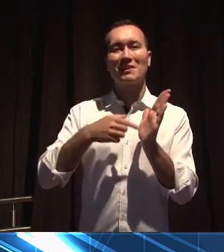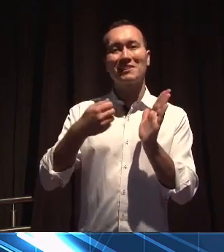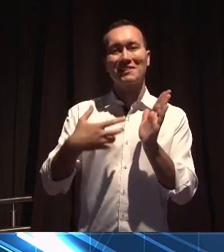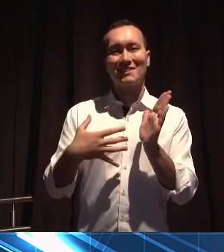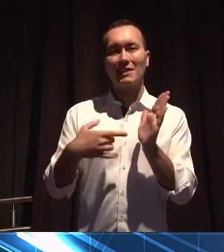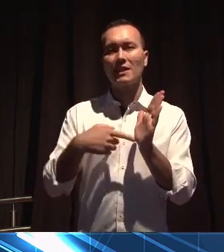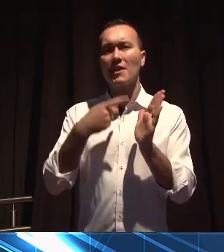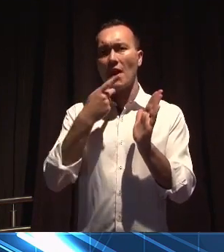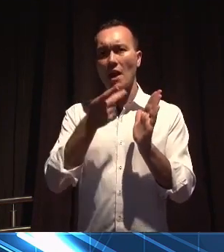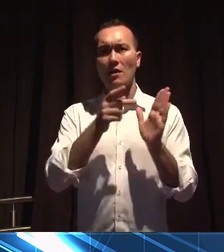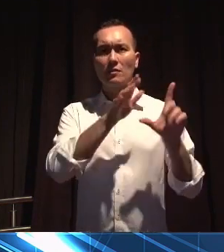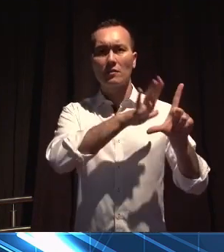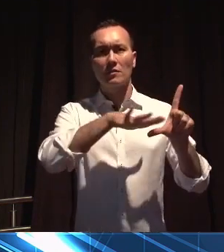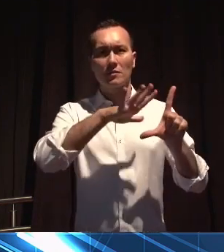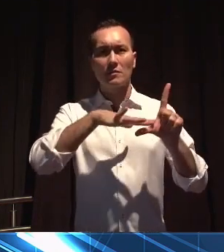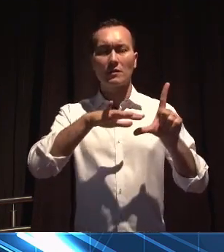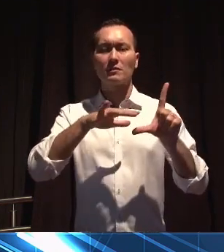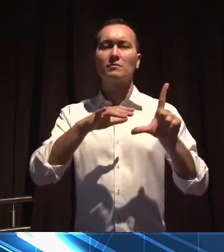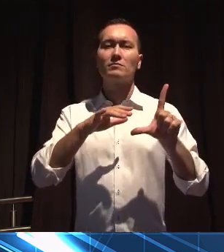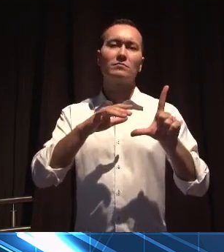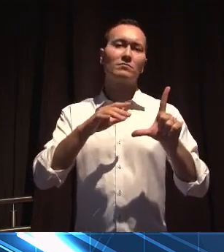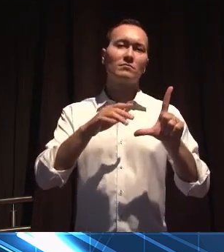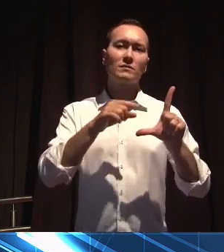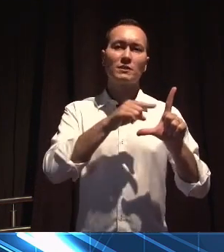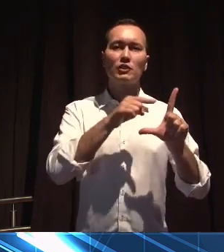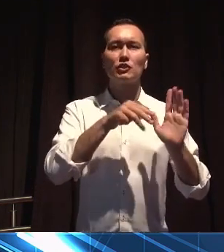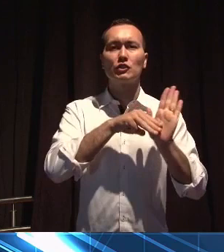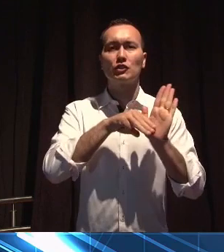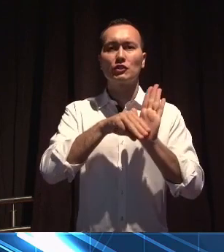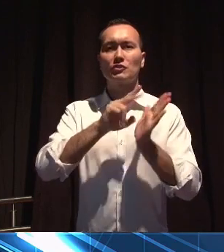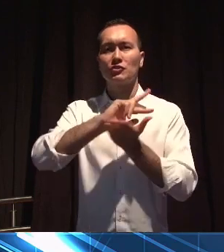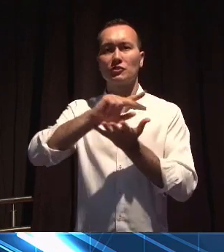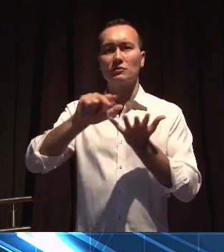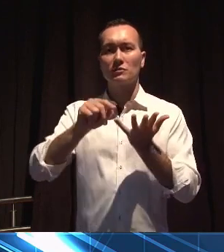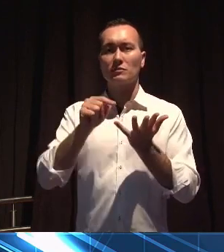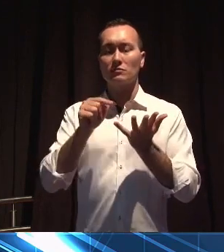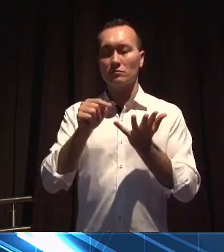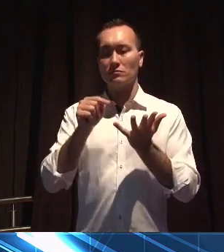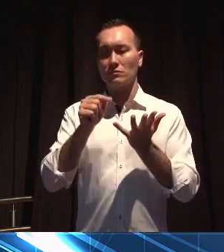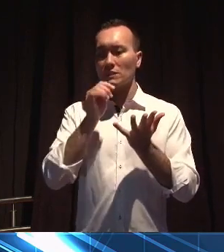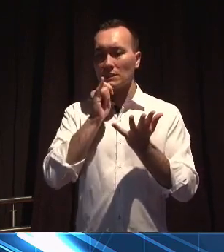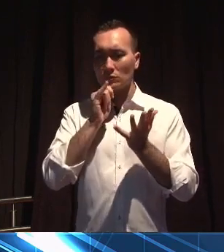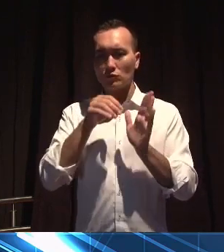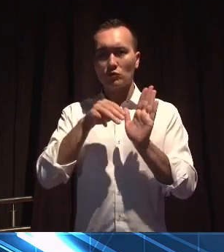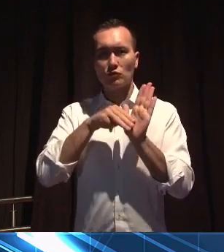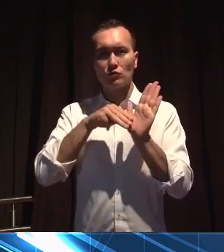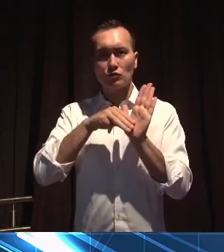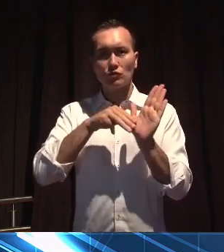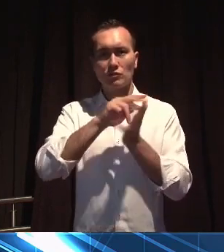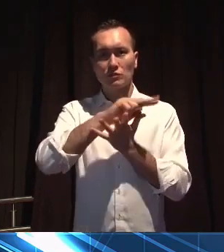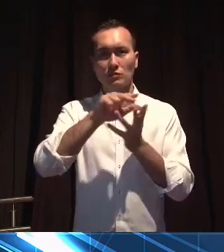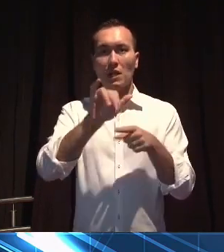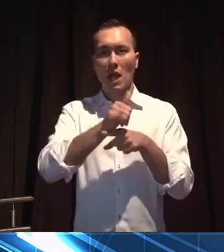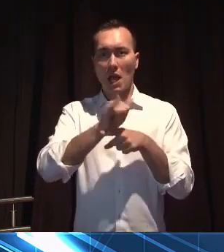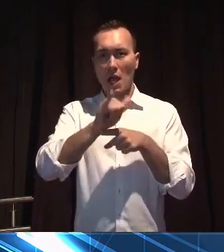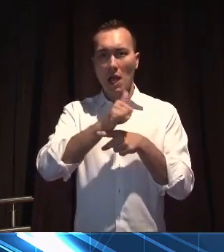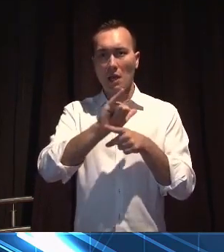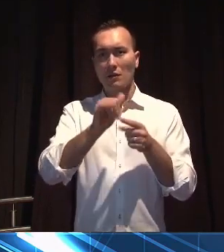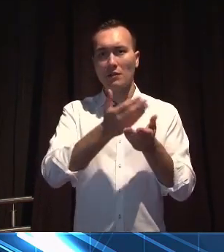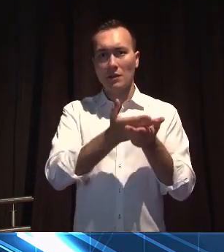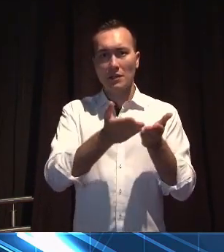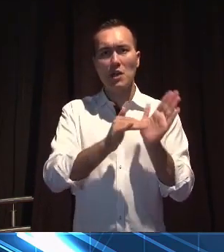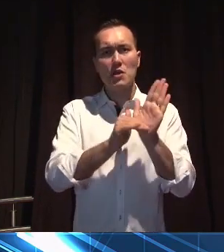interface e os procedimentos de interfaces ajudam você a manter a flexibilidade e considerar implementações